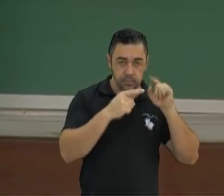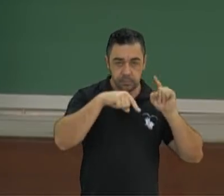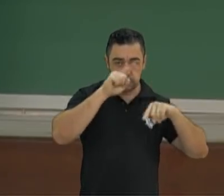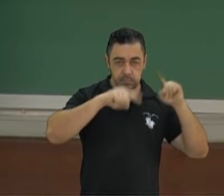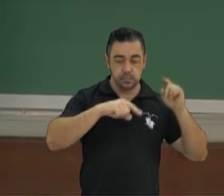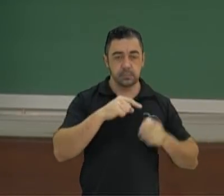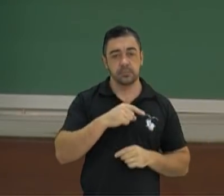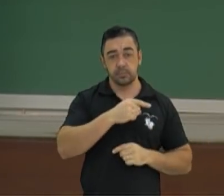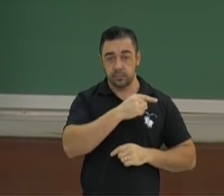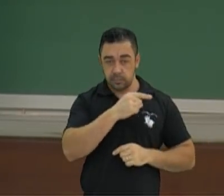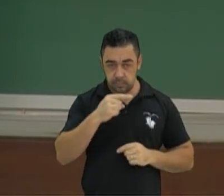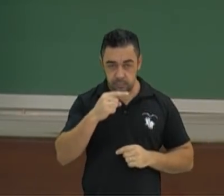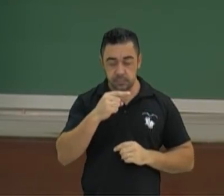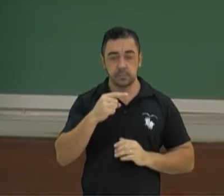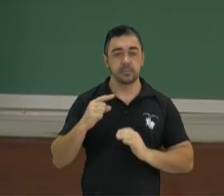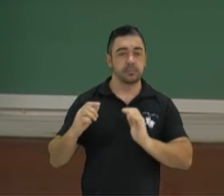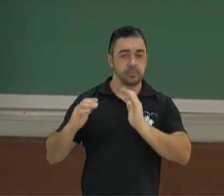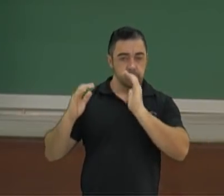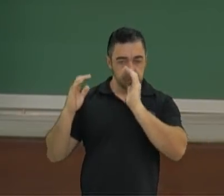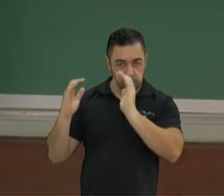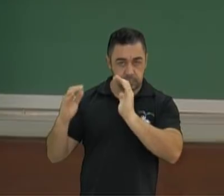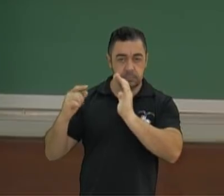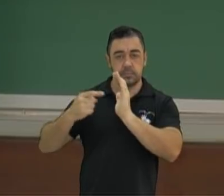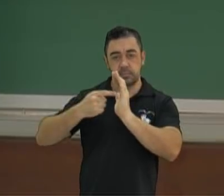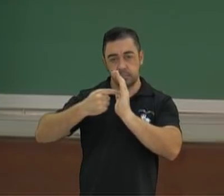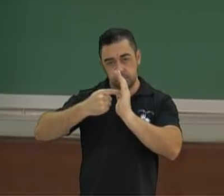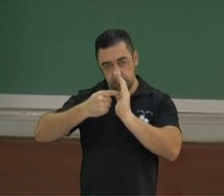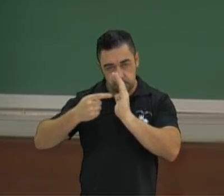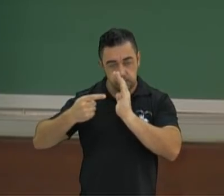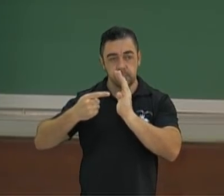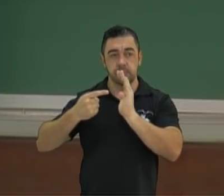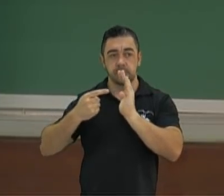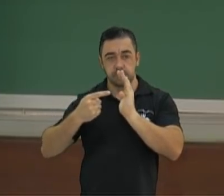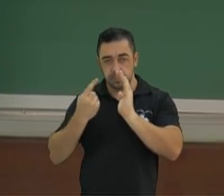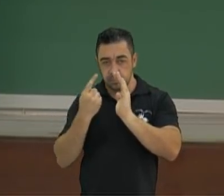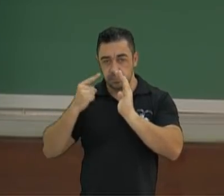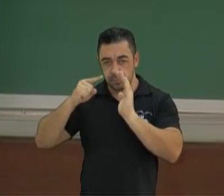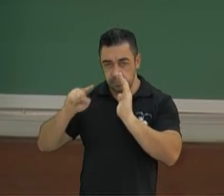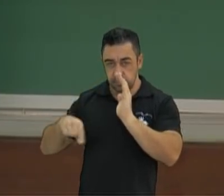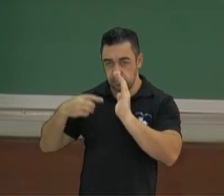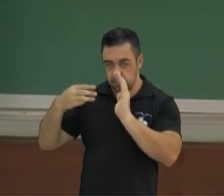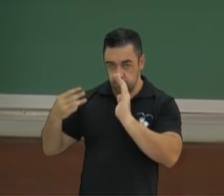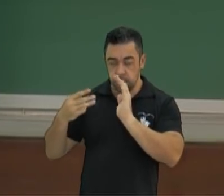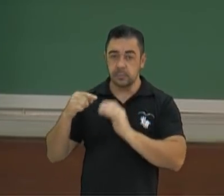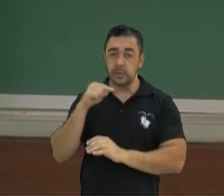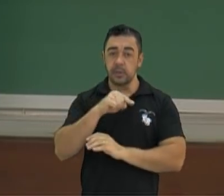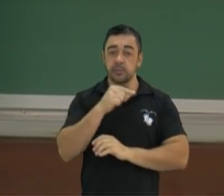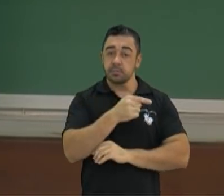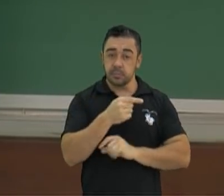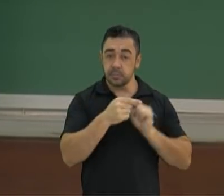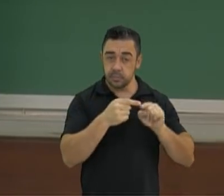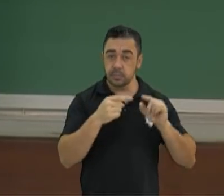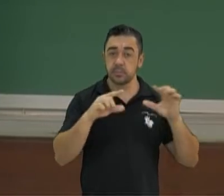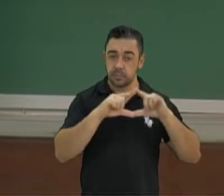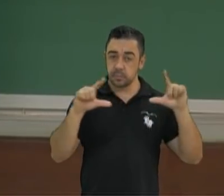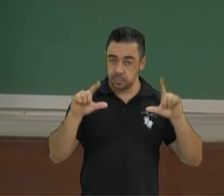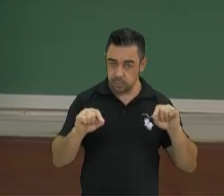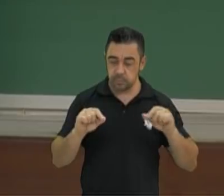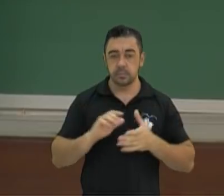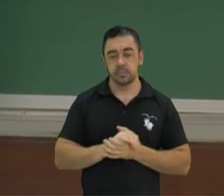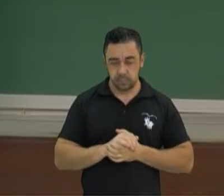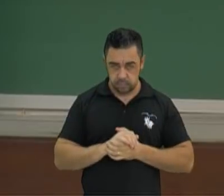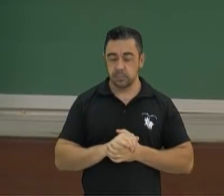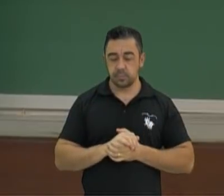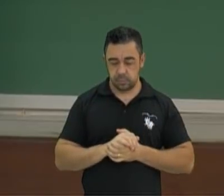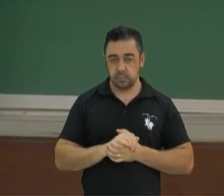variação. Menos, lembra que esse menos é para você descobrir a variação. E esse outro menos aqui que